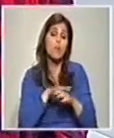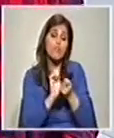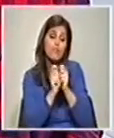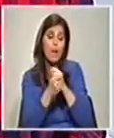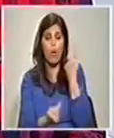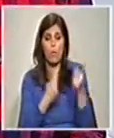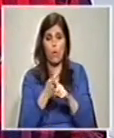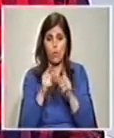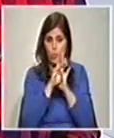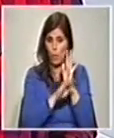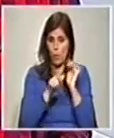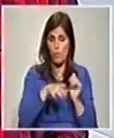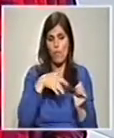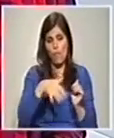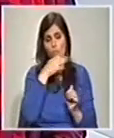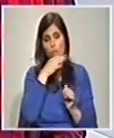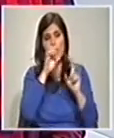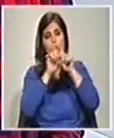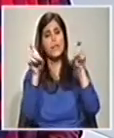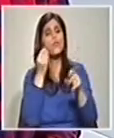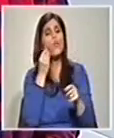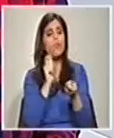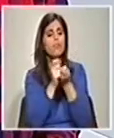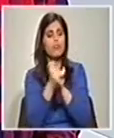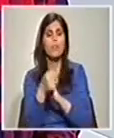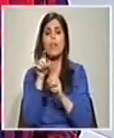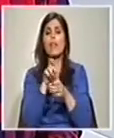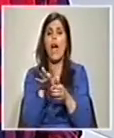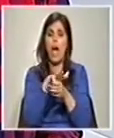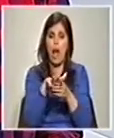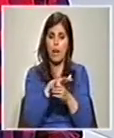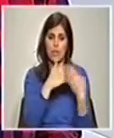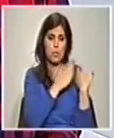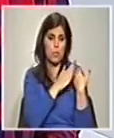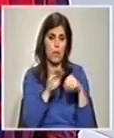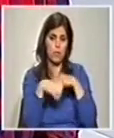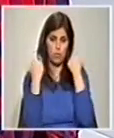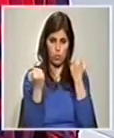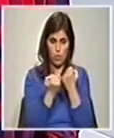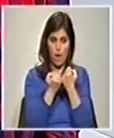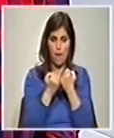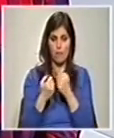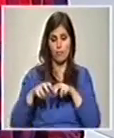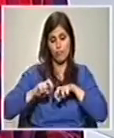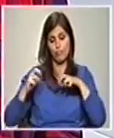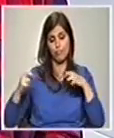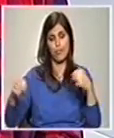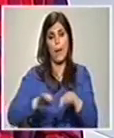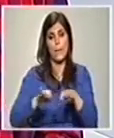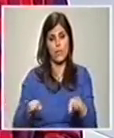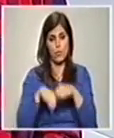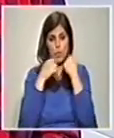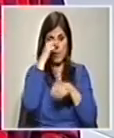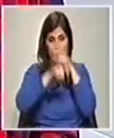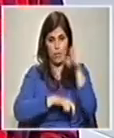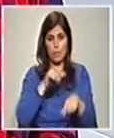vamos falar sobre a forma como as empresas estão a transformar também nesta área, a nível da responsabilidade social. Vão estar connosco à mesa do Sociedade Civil